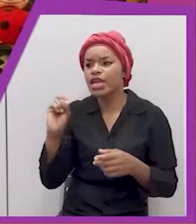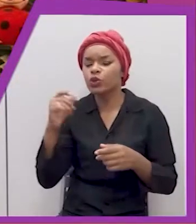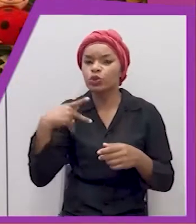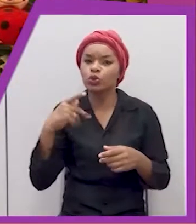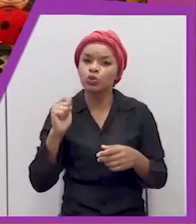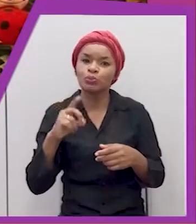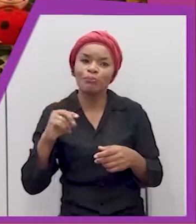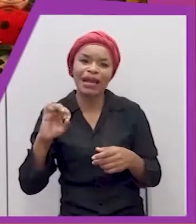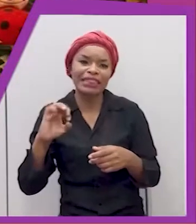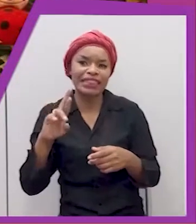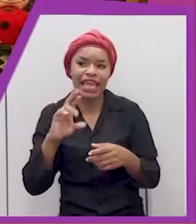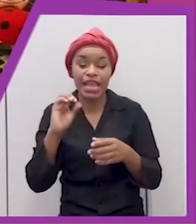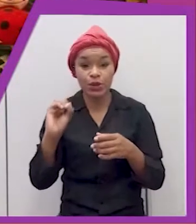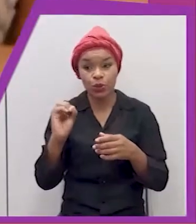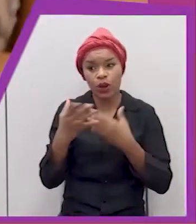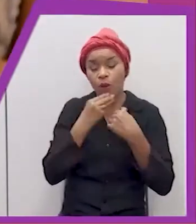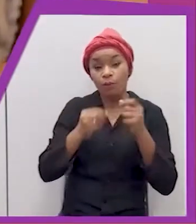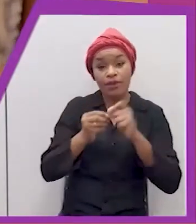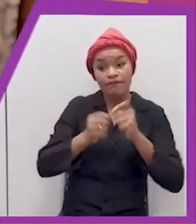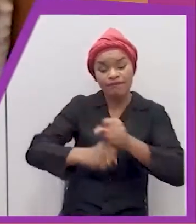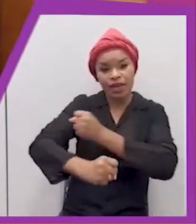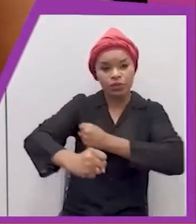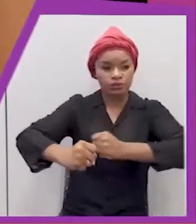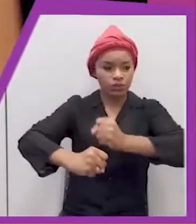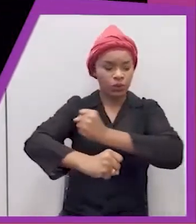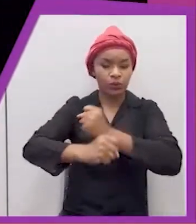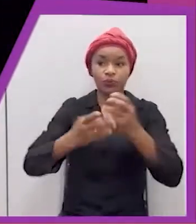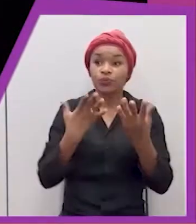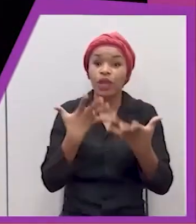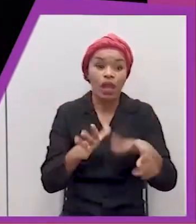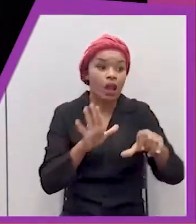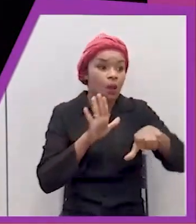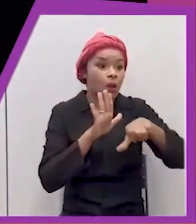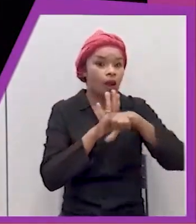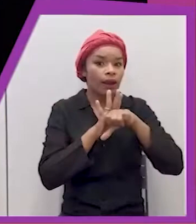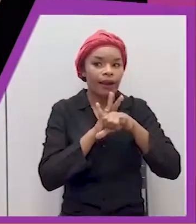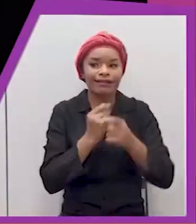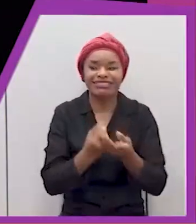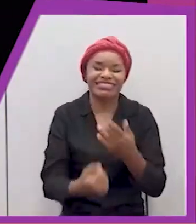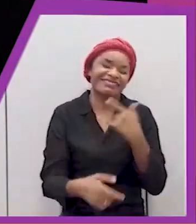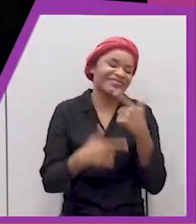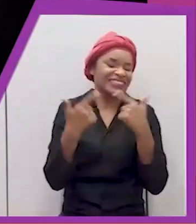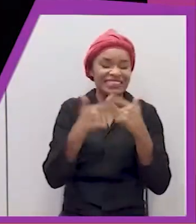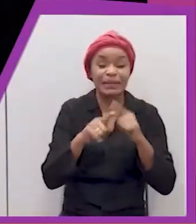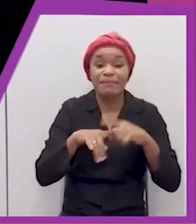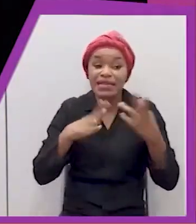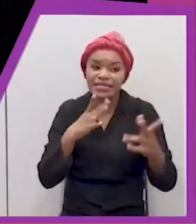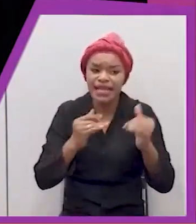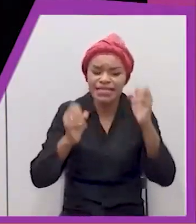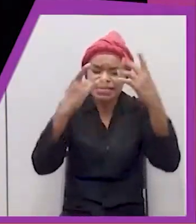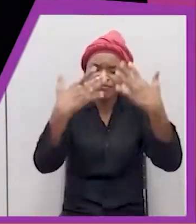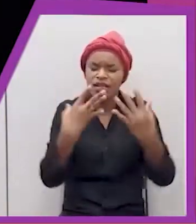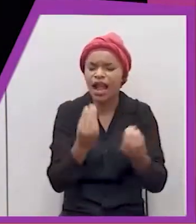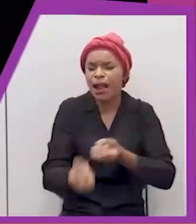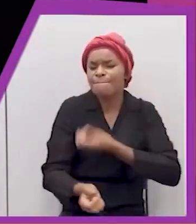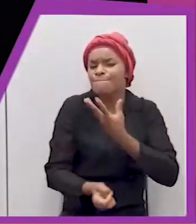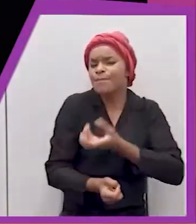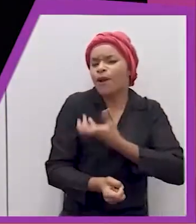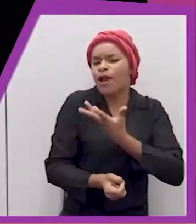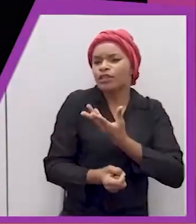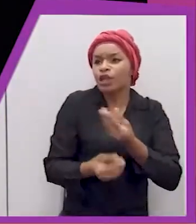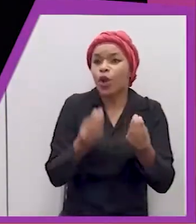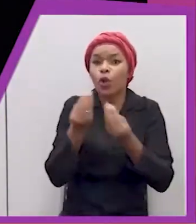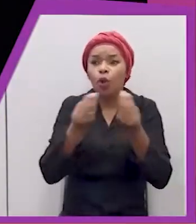este livro o paradeiro do padre ele é incrível ele